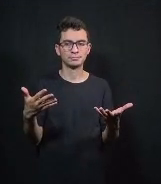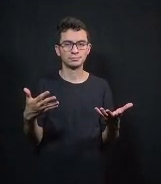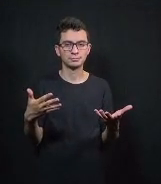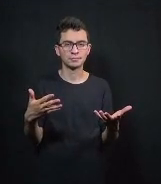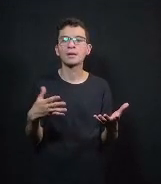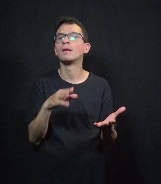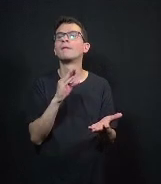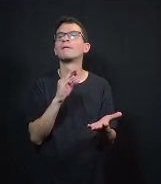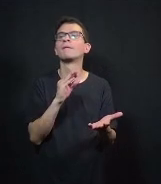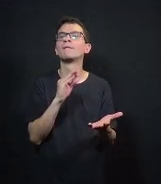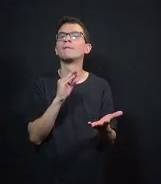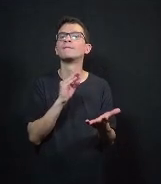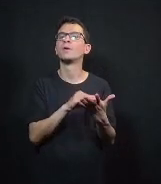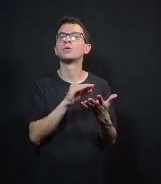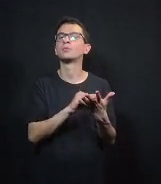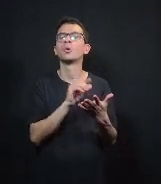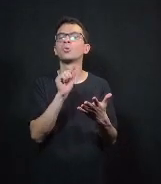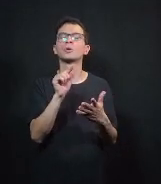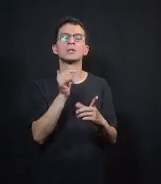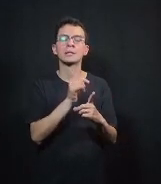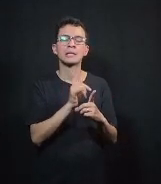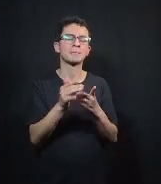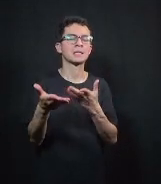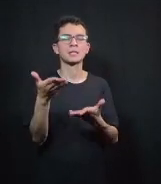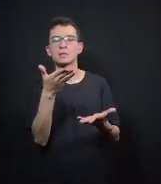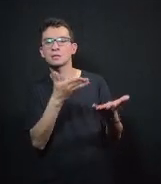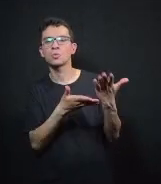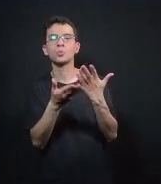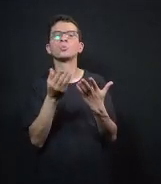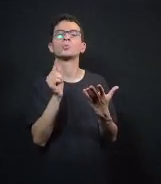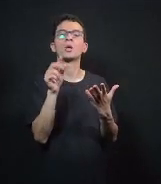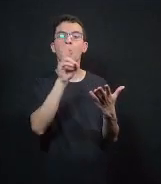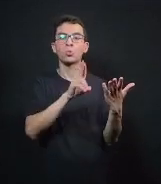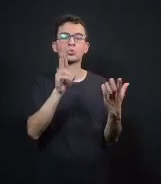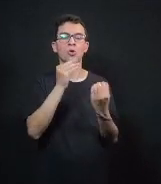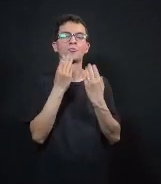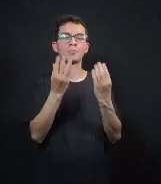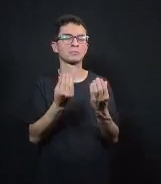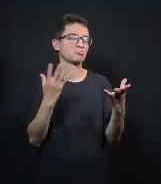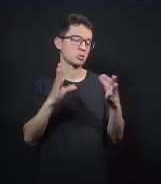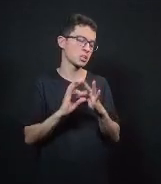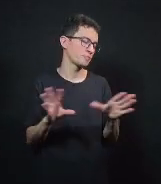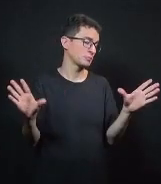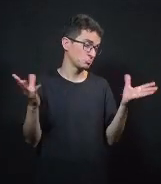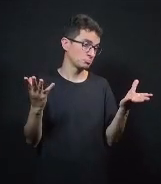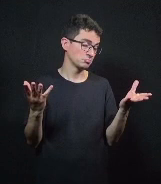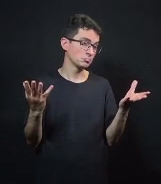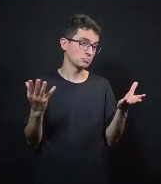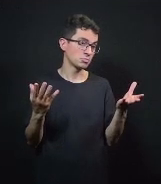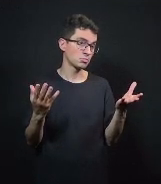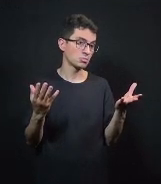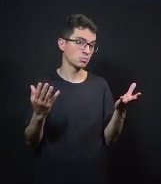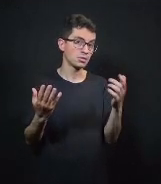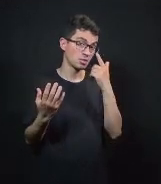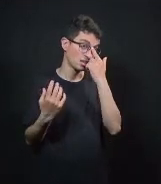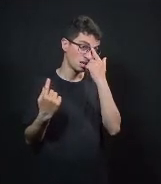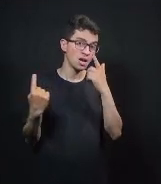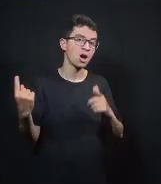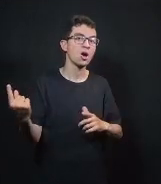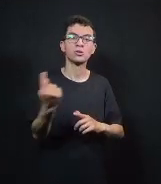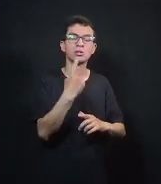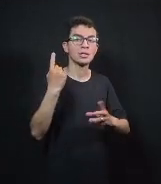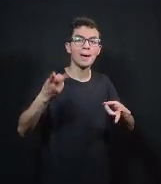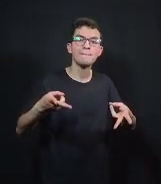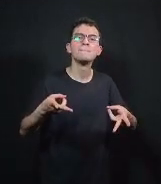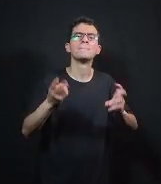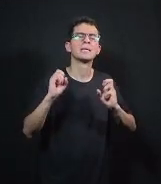desintermediação do consumo de informação, né? E eu acho que a gente é notório que a